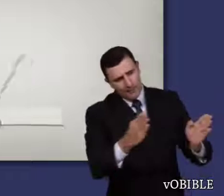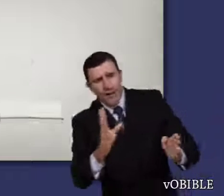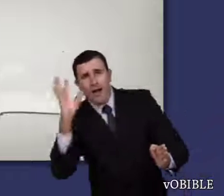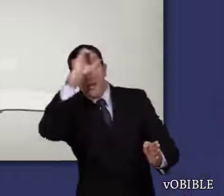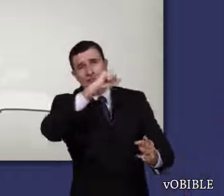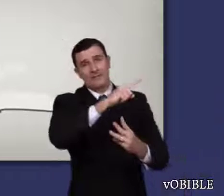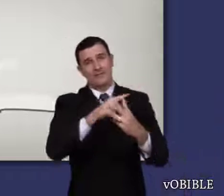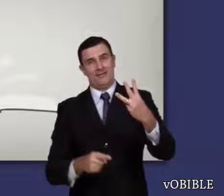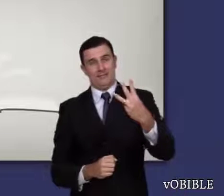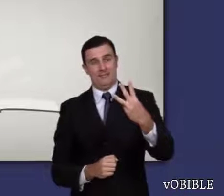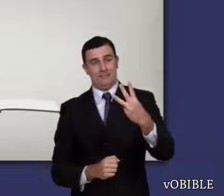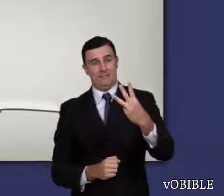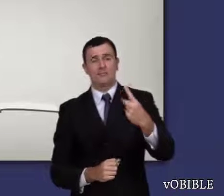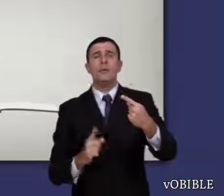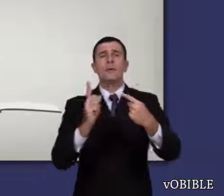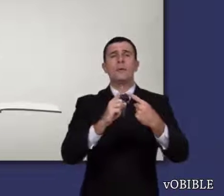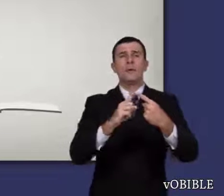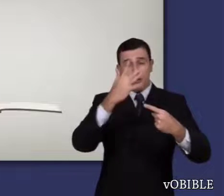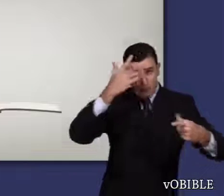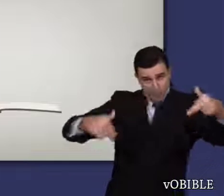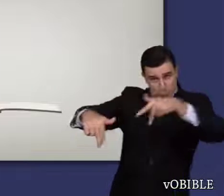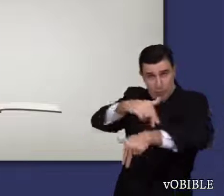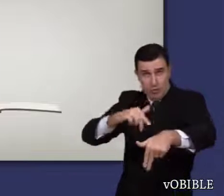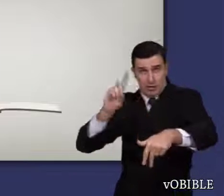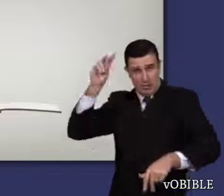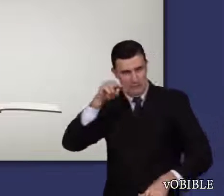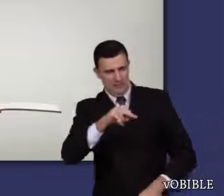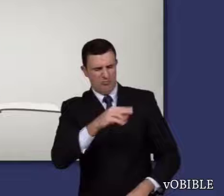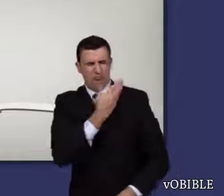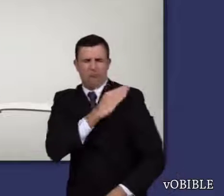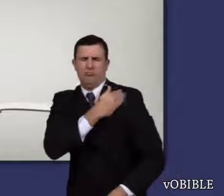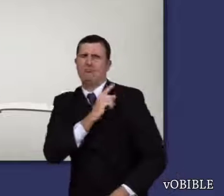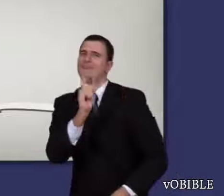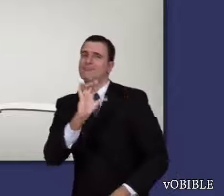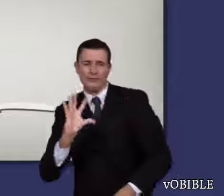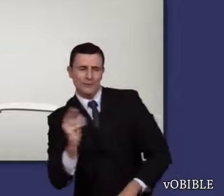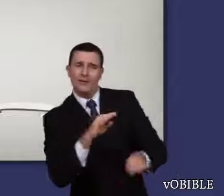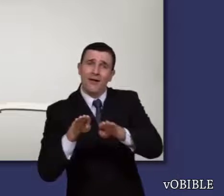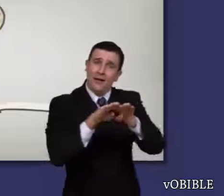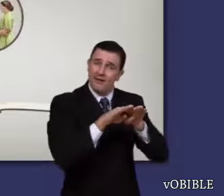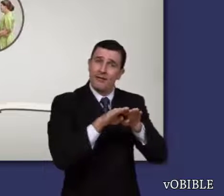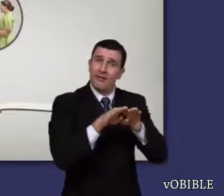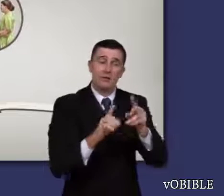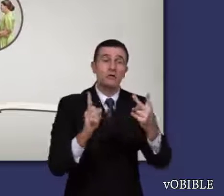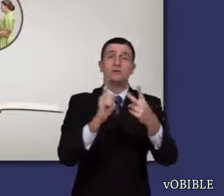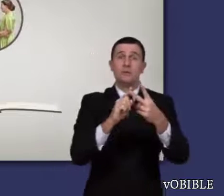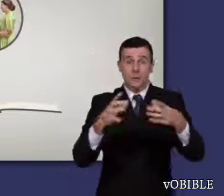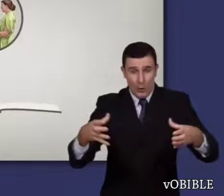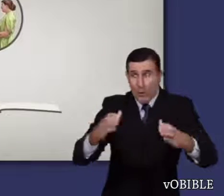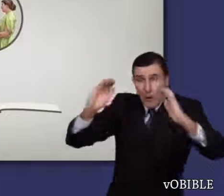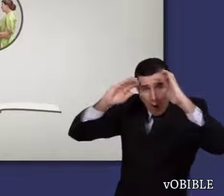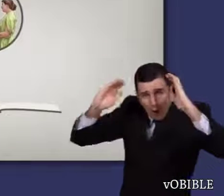Ao ler a carta inspirada aos Romanos, veja como Deus lida com todas as pessoas de modo imparcial, como